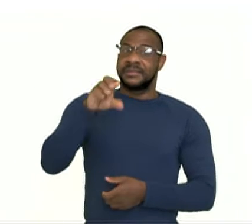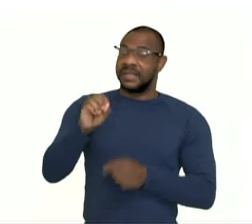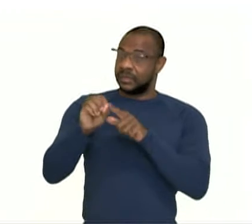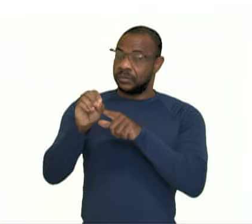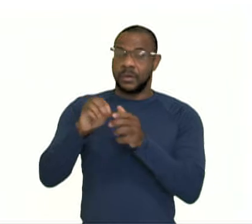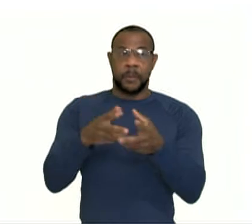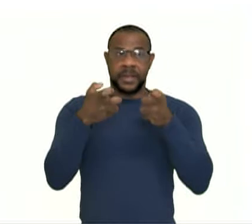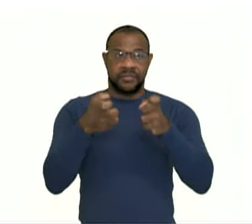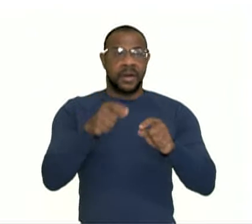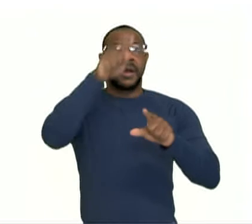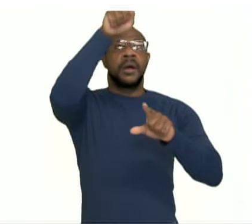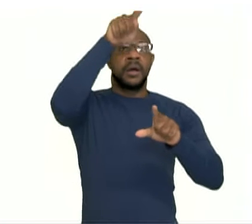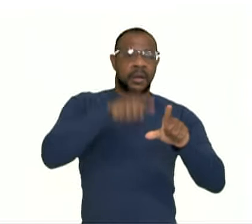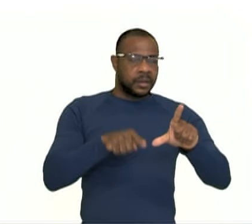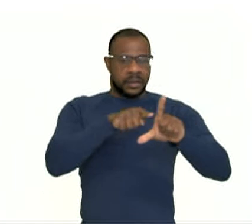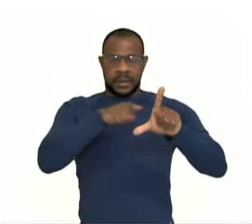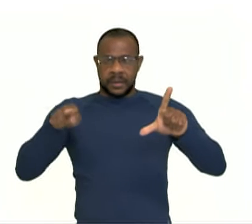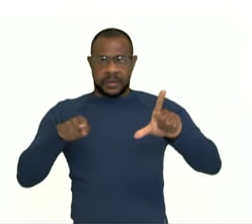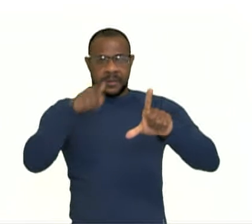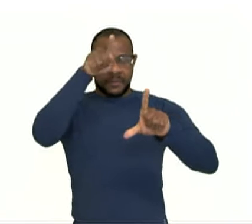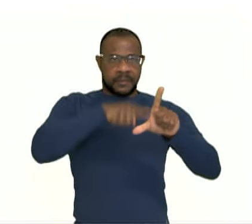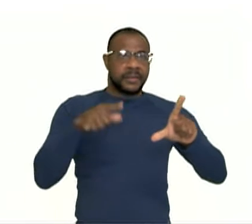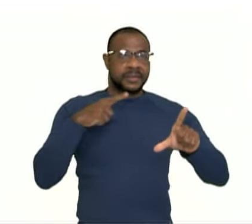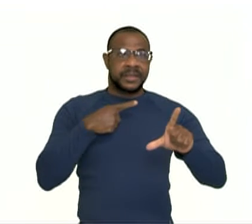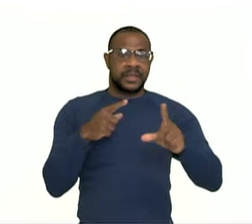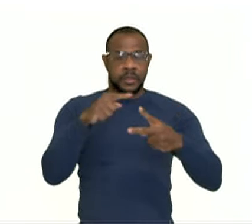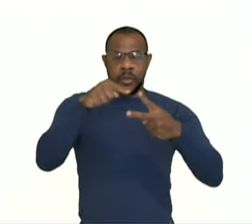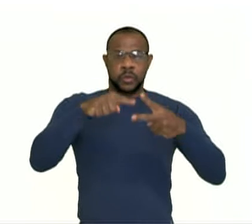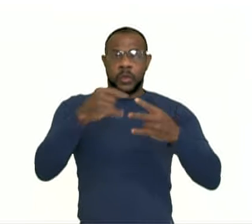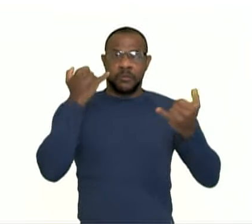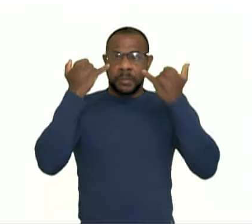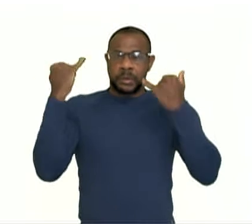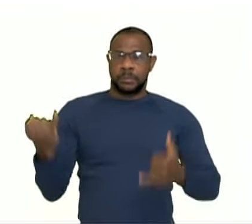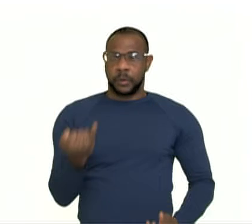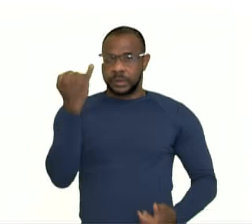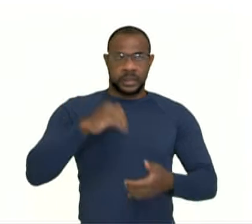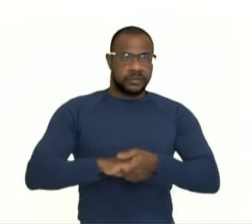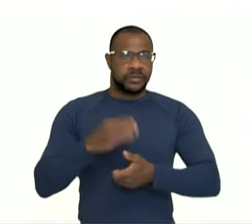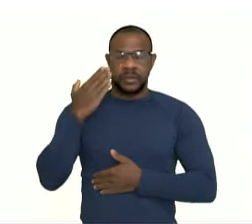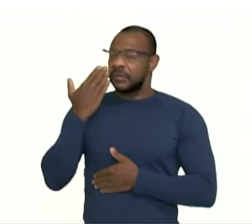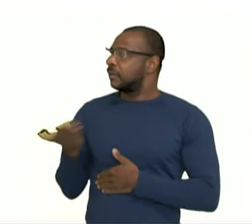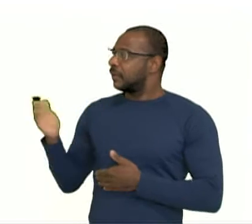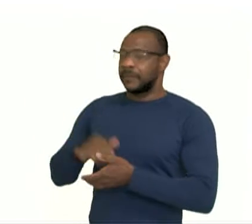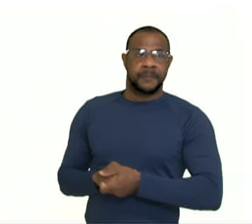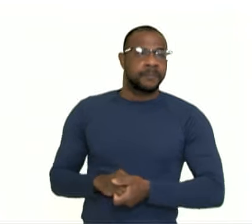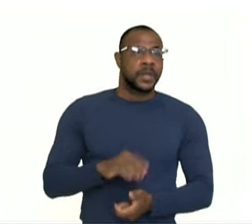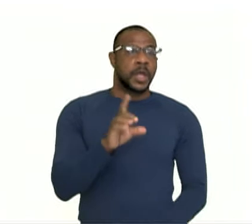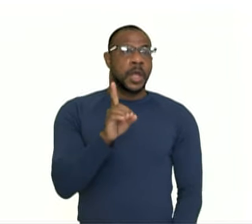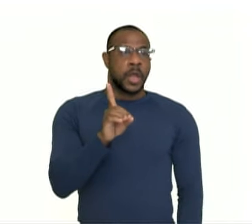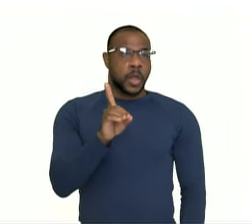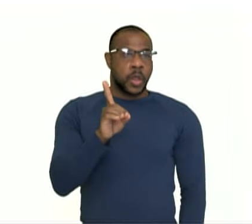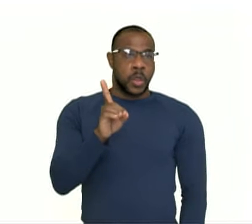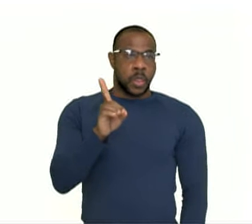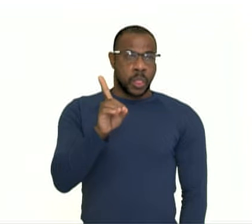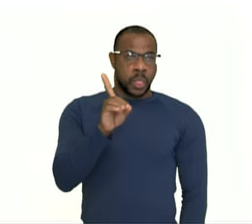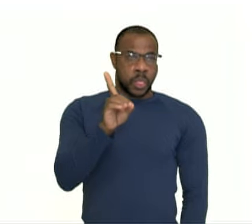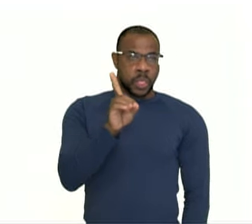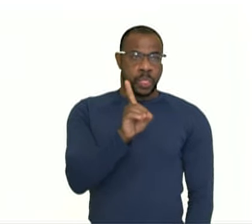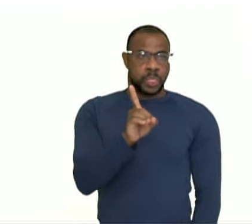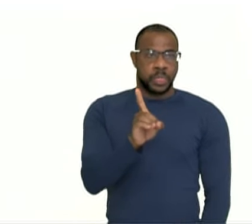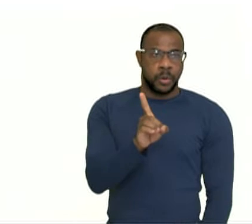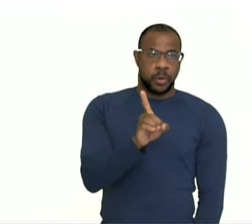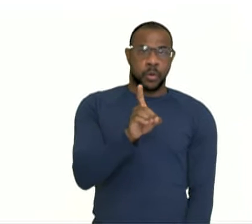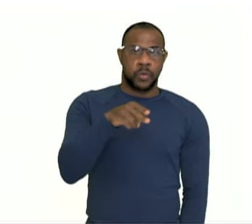eu vou ter três dados importantes para serem analisados. O domínio da função, que vão ser sempre meus